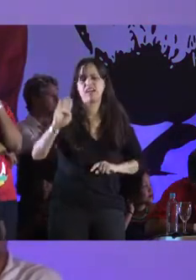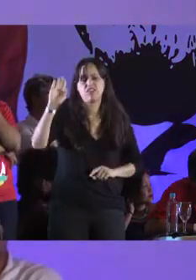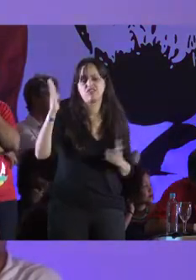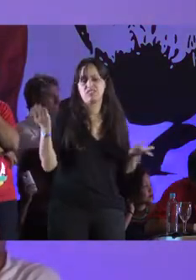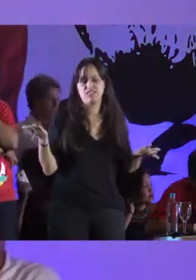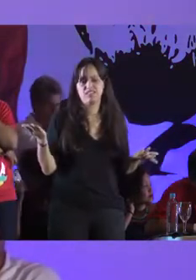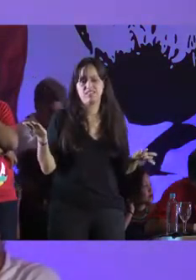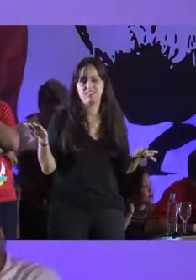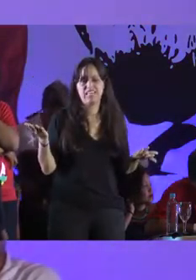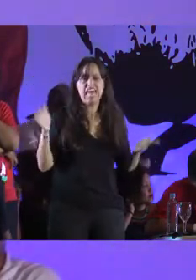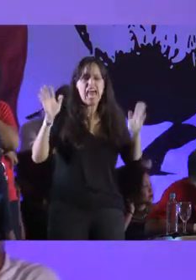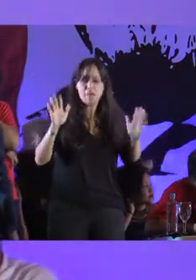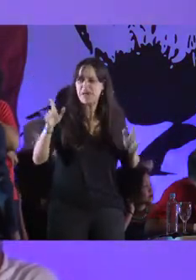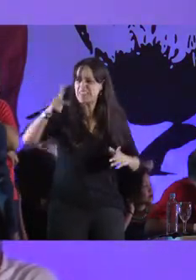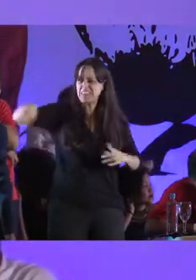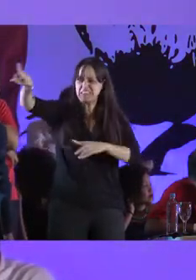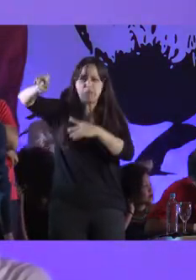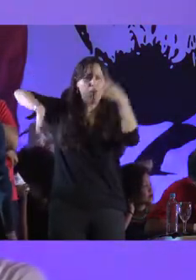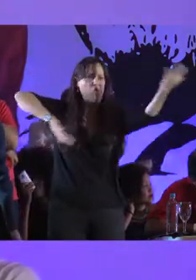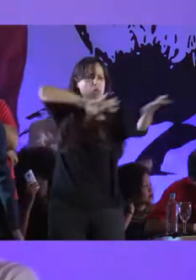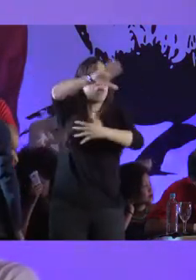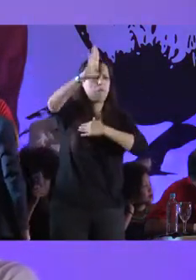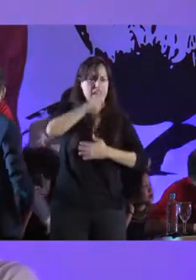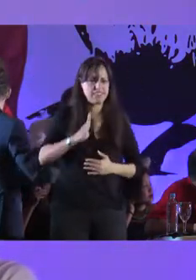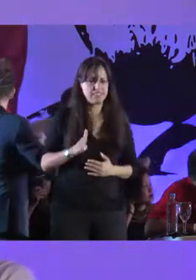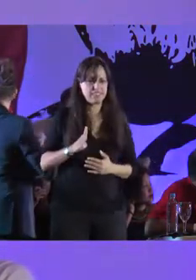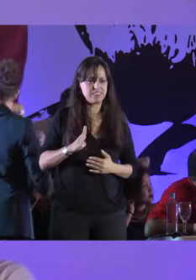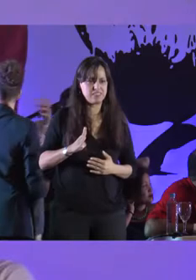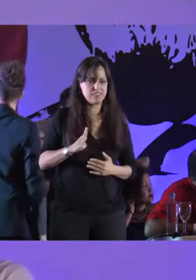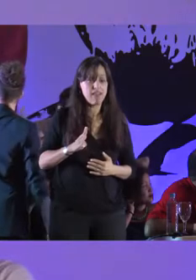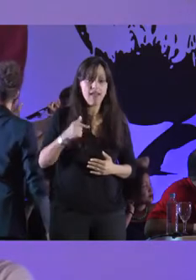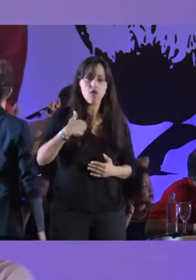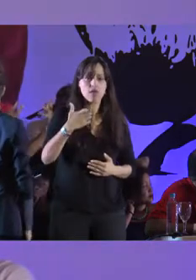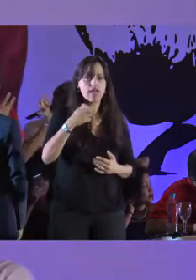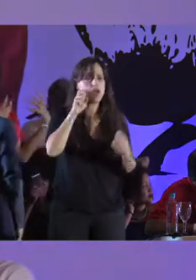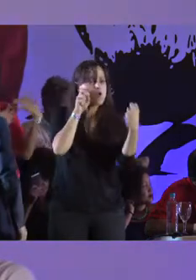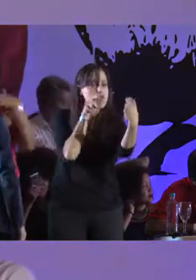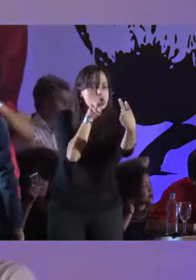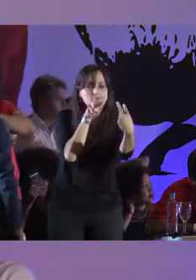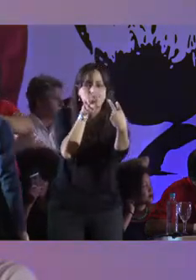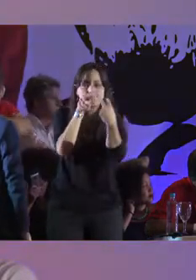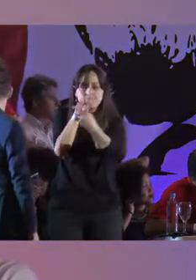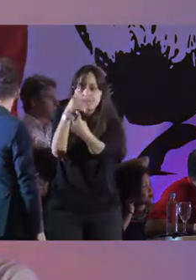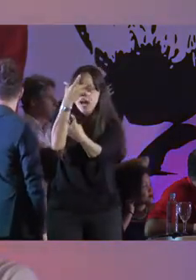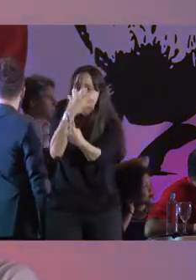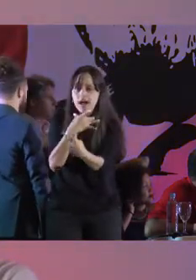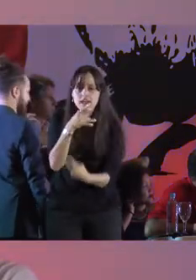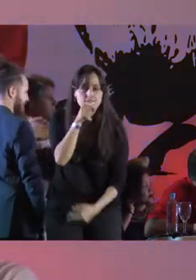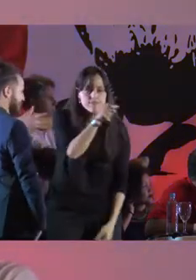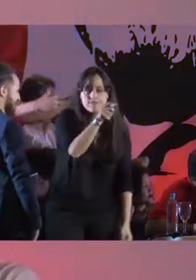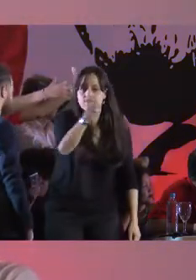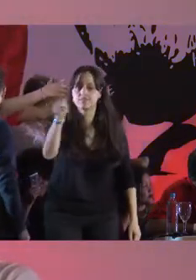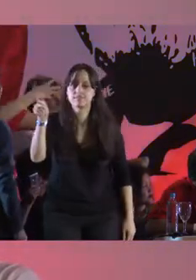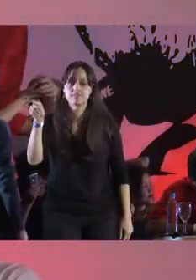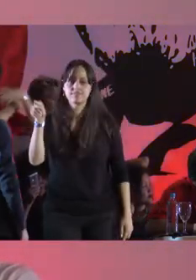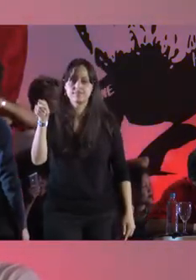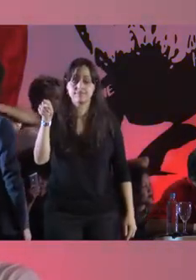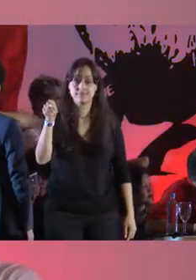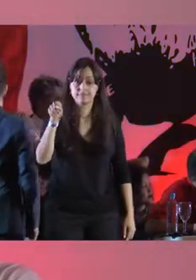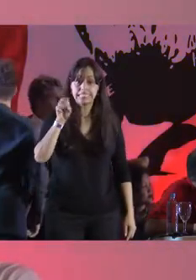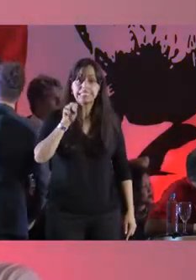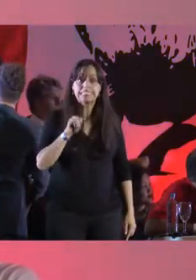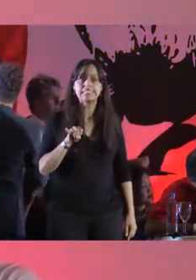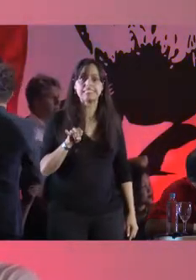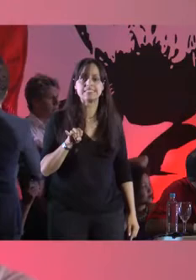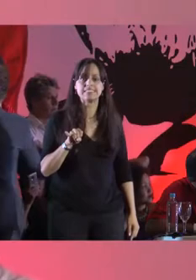que eles deixaram o Brasil, eu quero olhar na cara de vocês com orgulho, na tua cara, Gleice, dizer: se tem